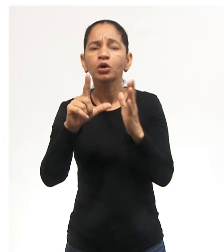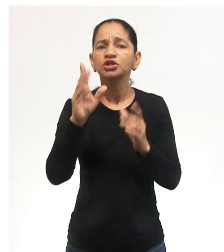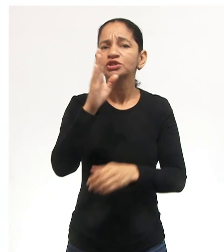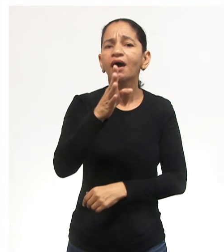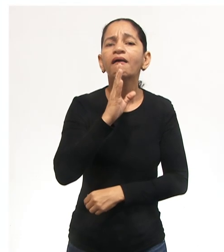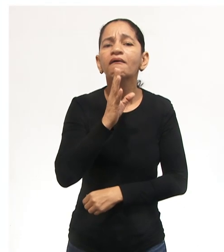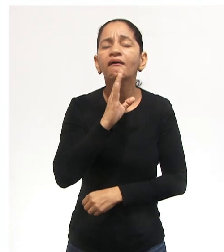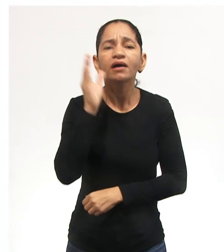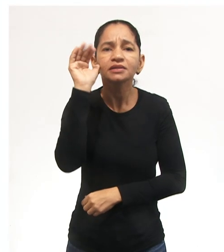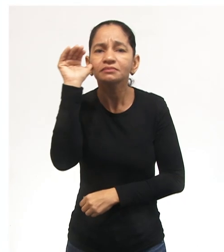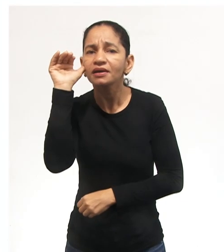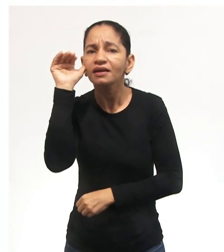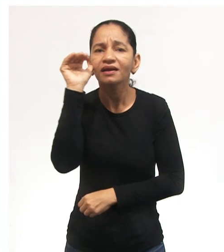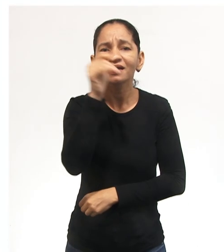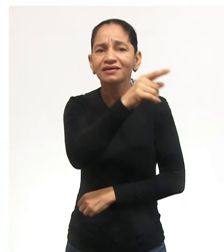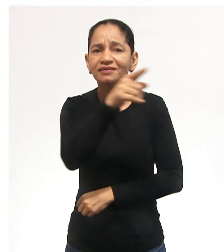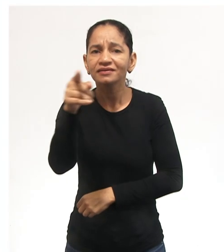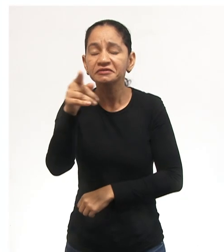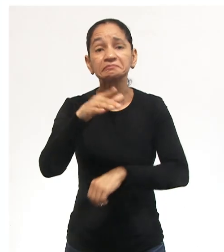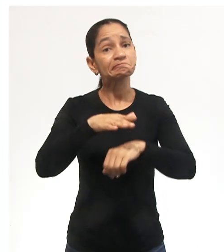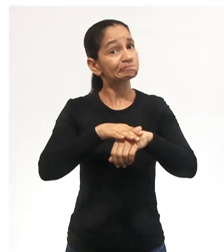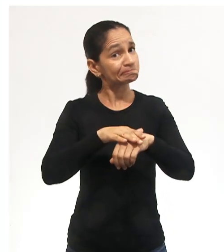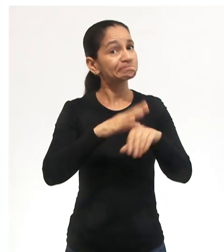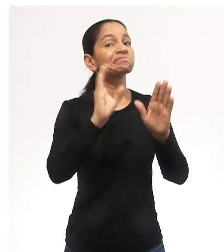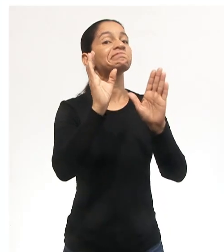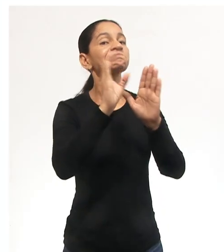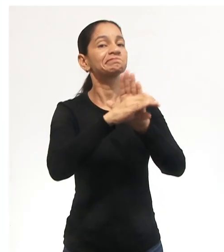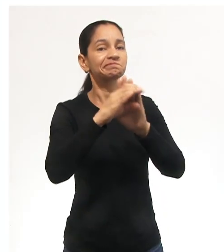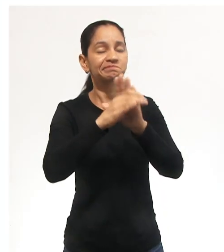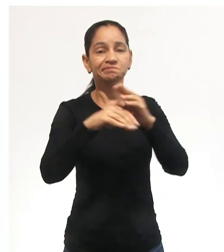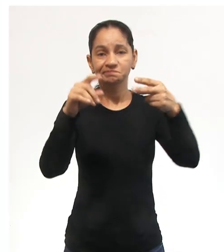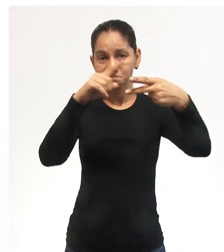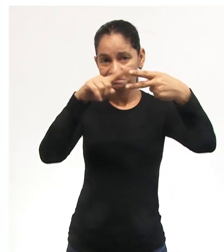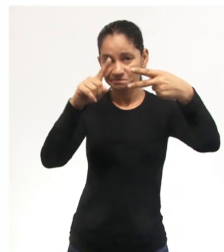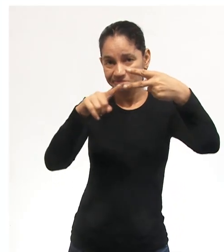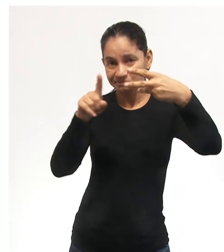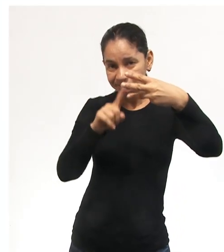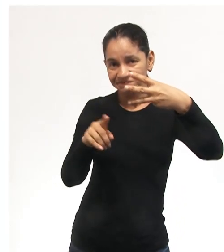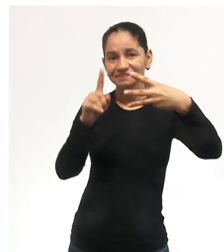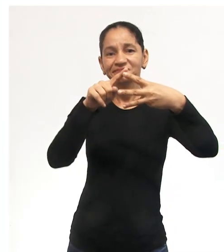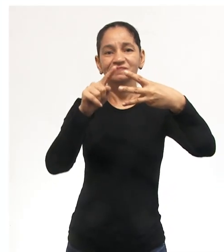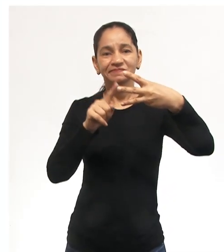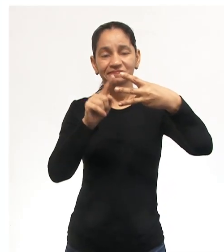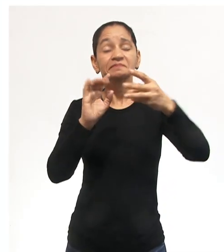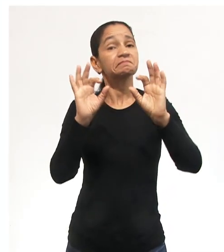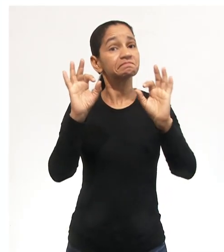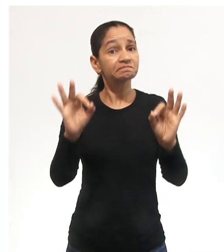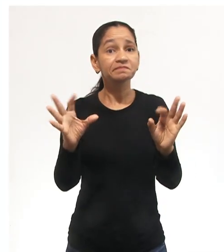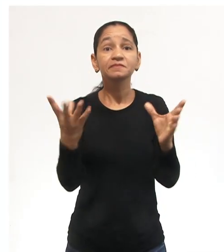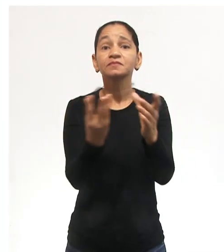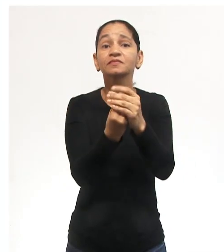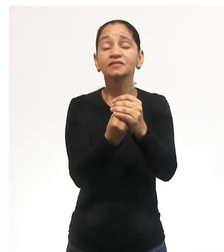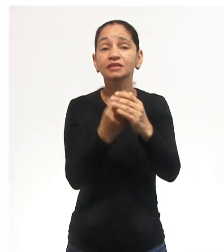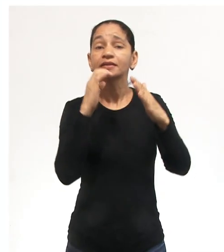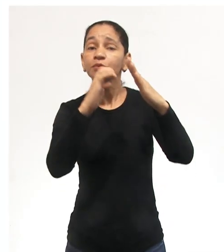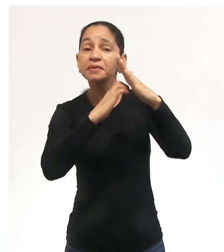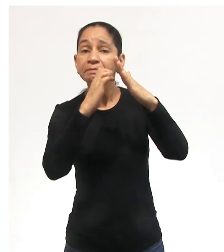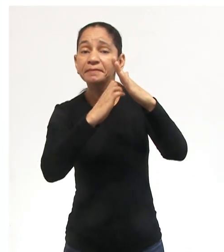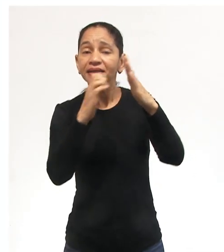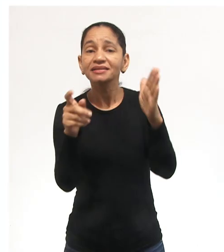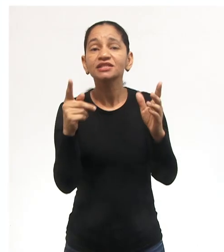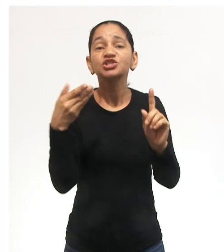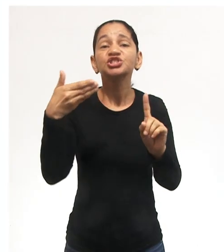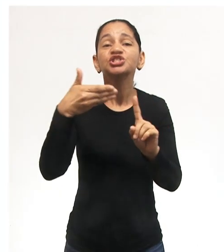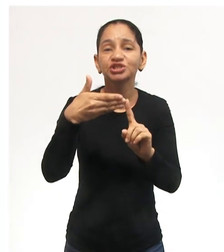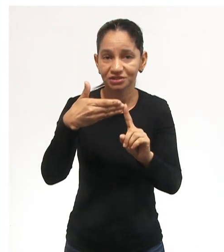aí. Vamos entender aqui o conceito do que é o comércio eletrônico, empresa para consumidor.